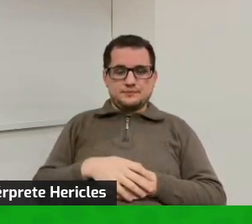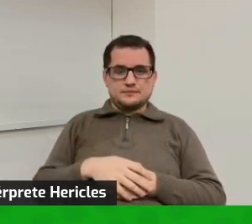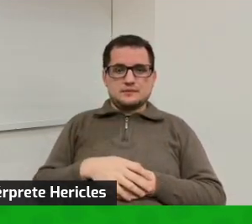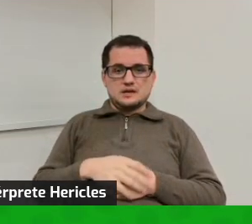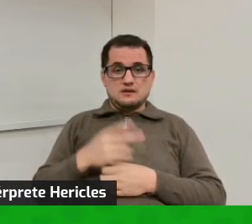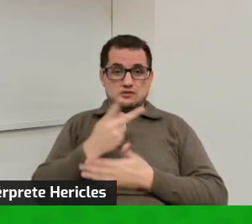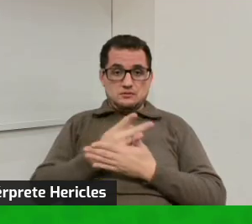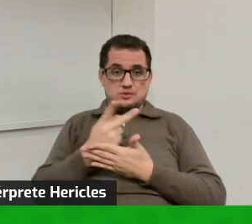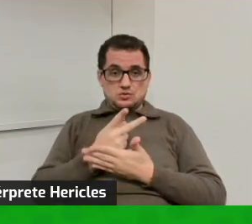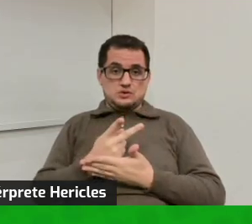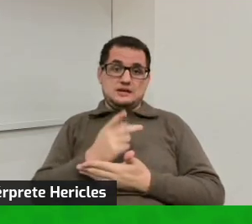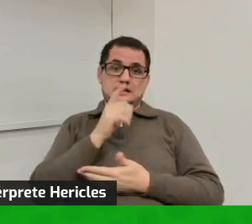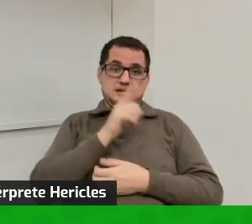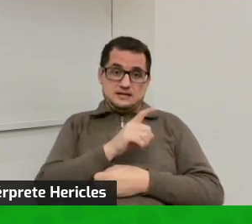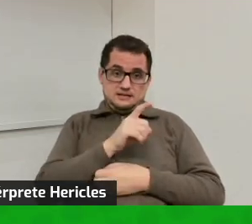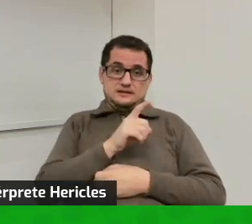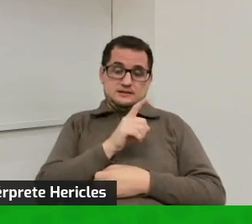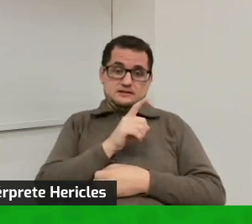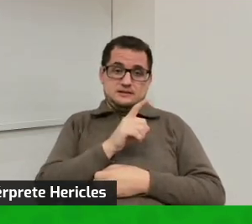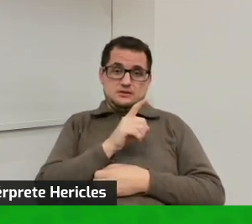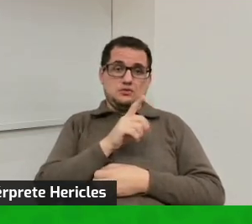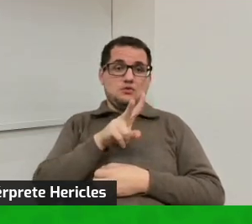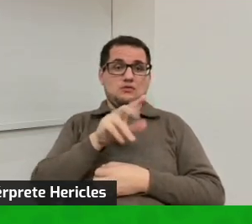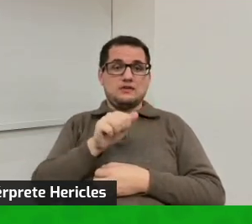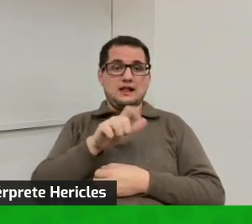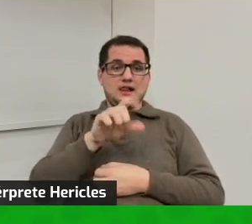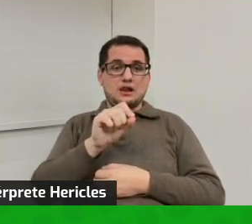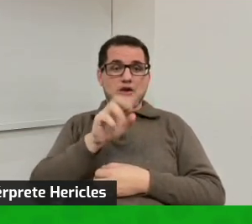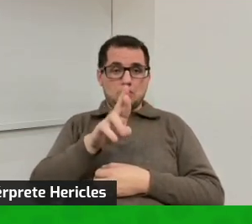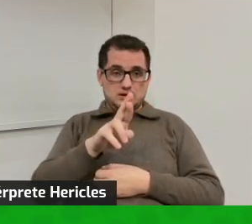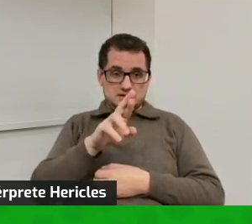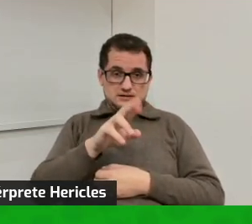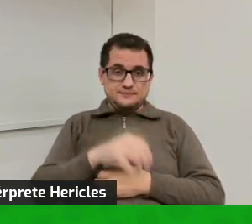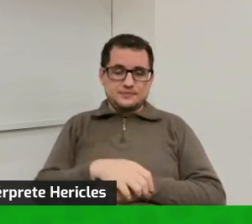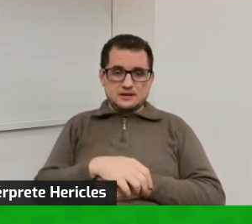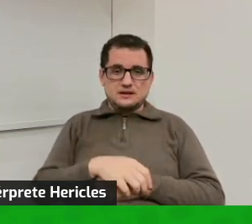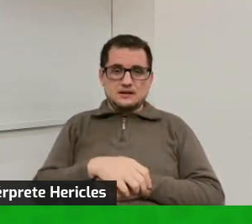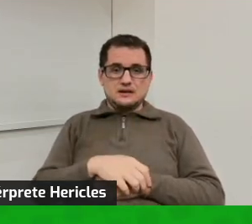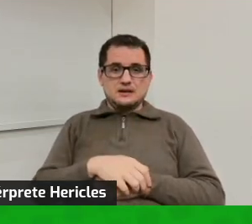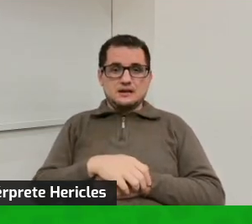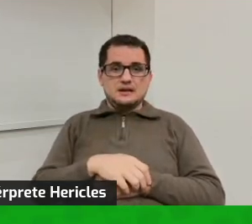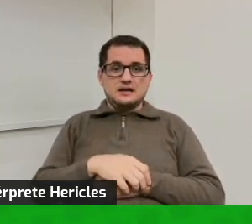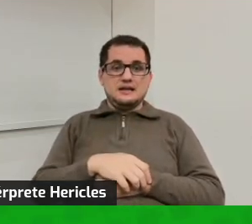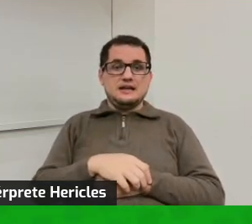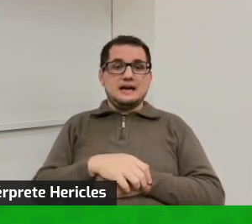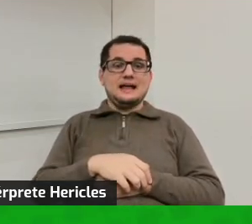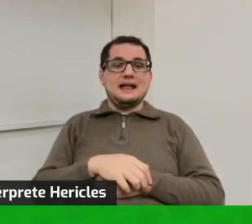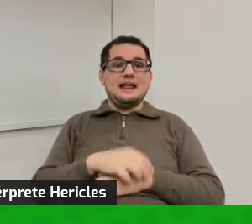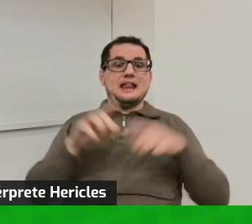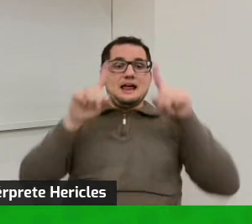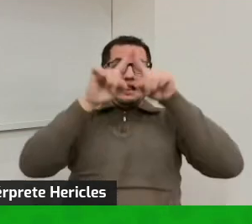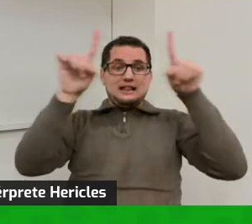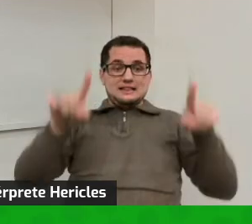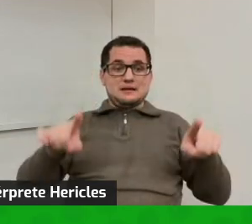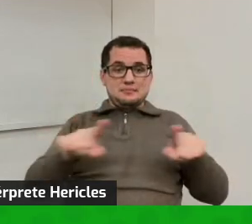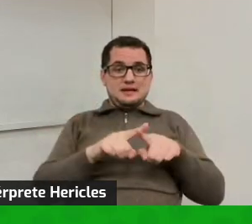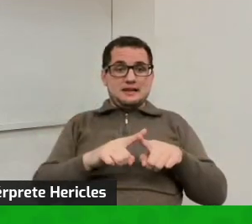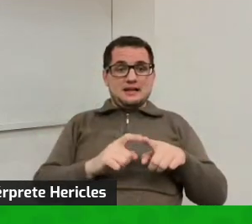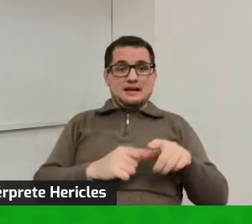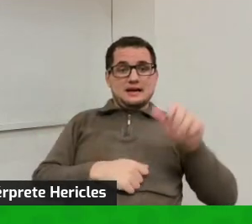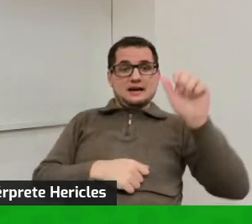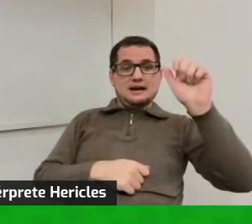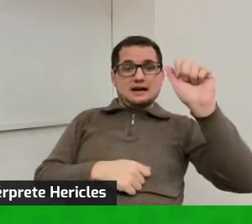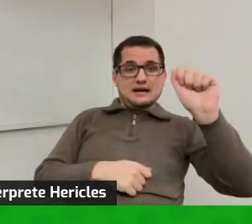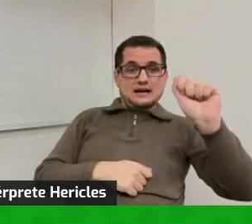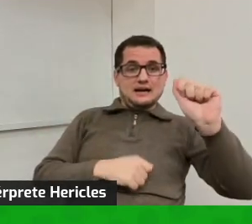o nosso C ali, né? Ponto e vírgula, e a matriz será esse cara aqui. Aí o